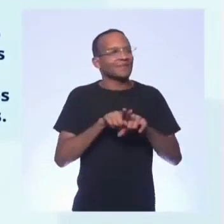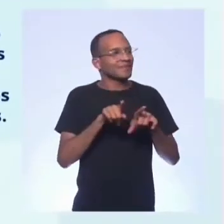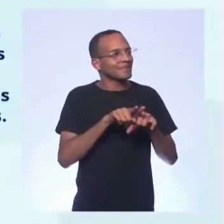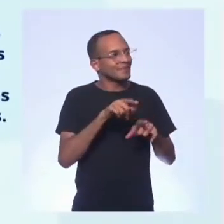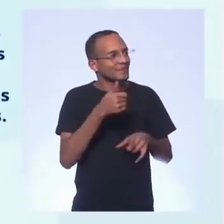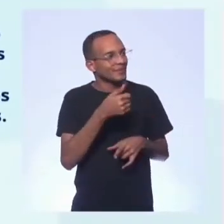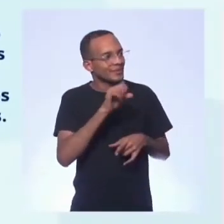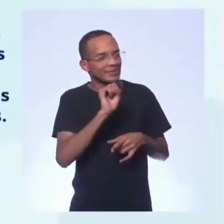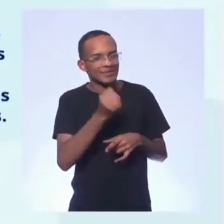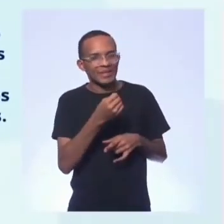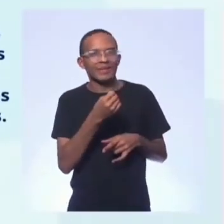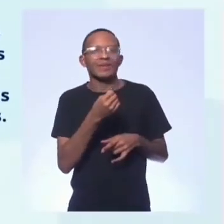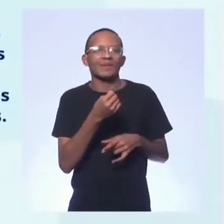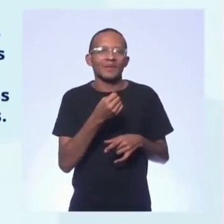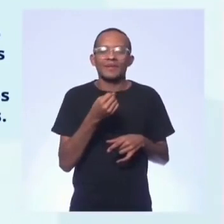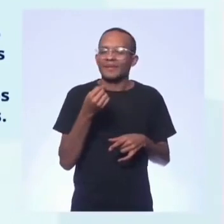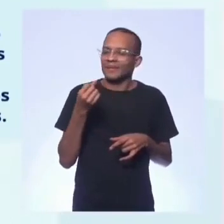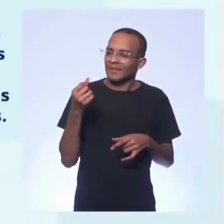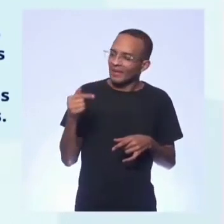em